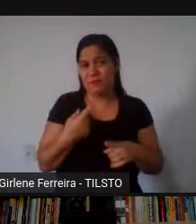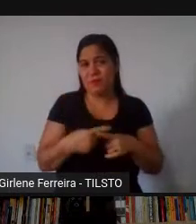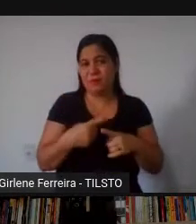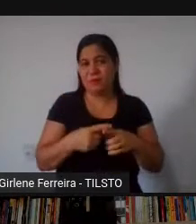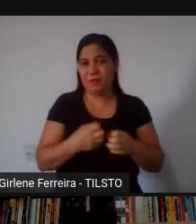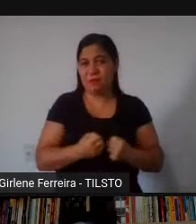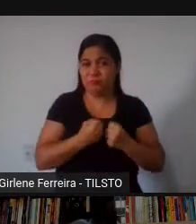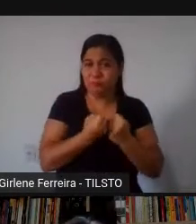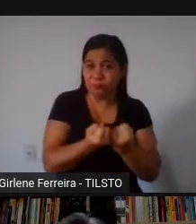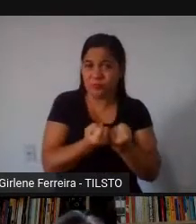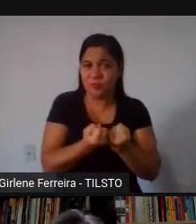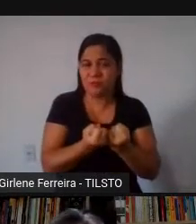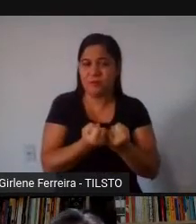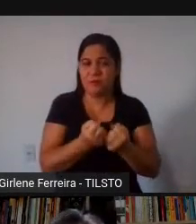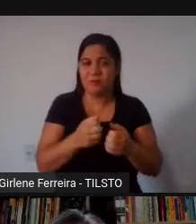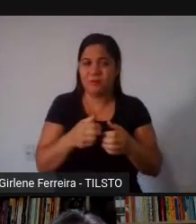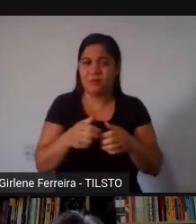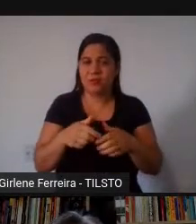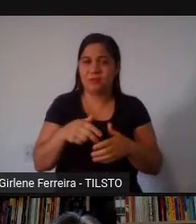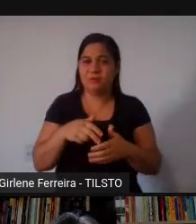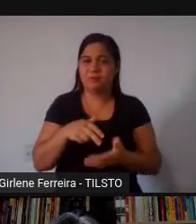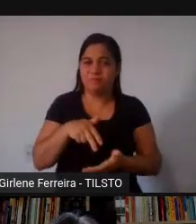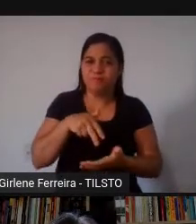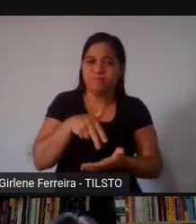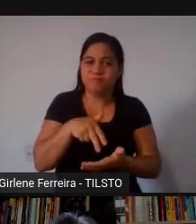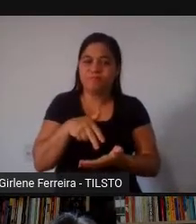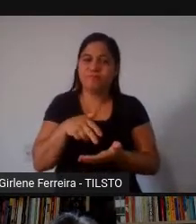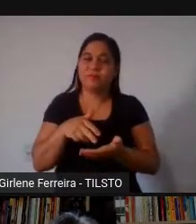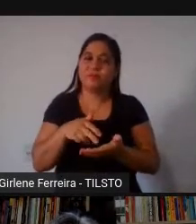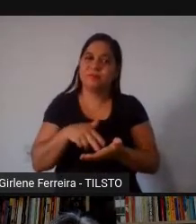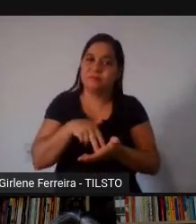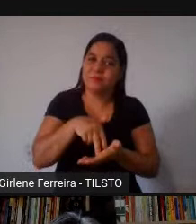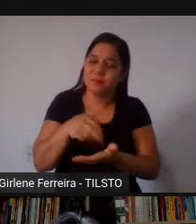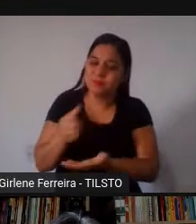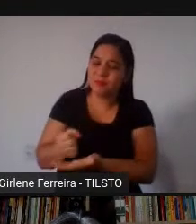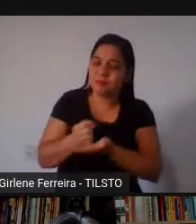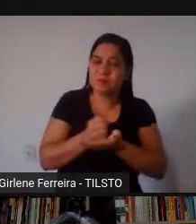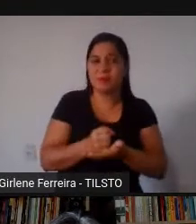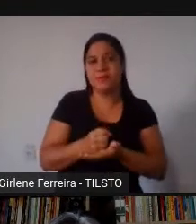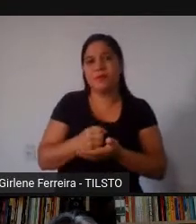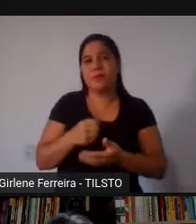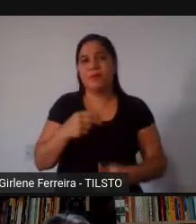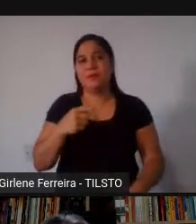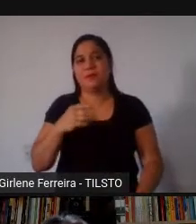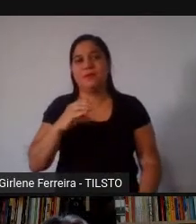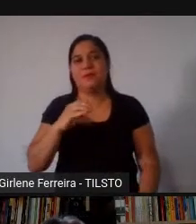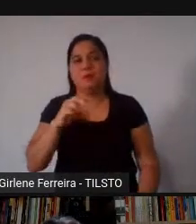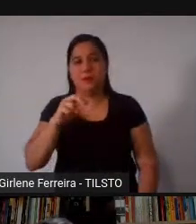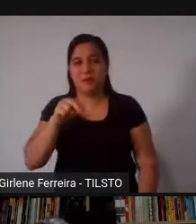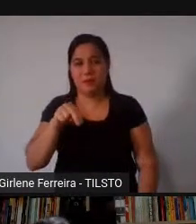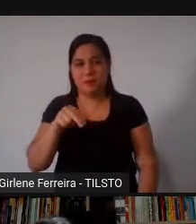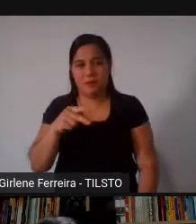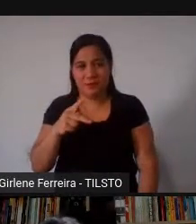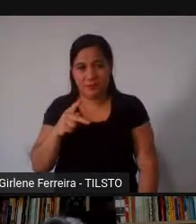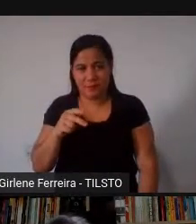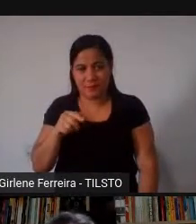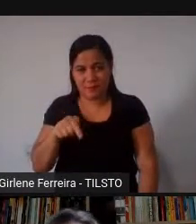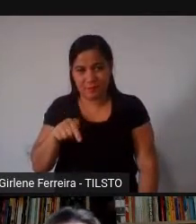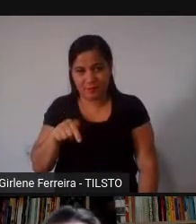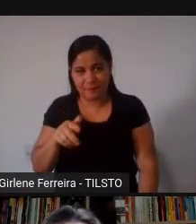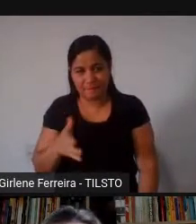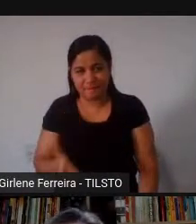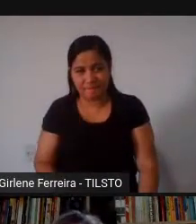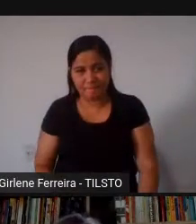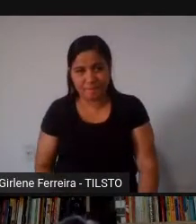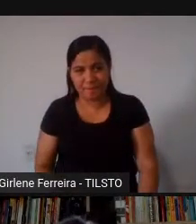De ter dado essa ênfase institucionalmente com o apoio do CNPq. Eu acho que é importante a gente estar frisando isso,